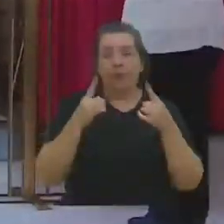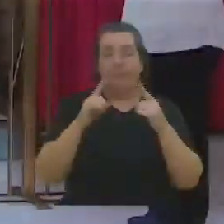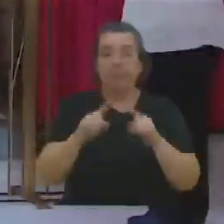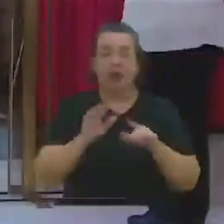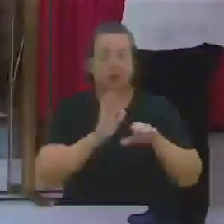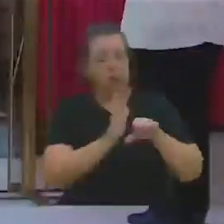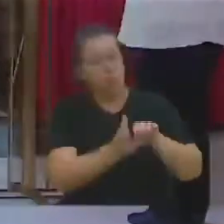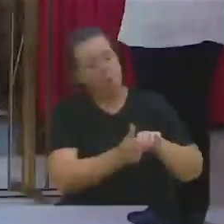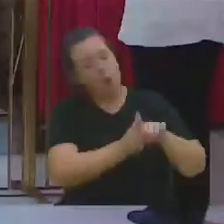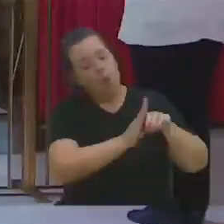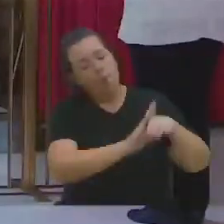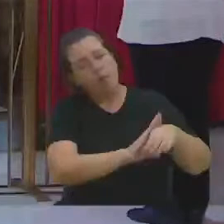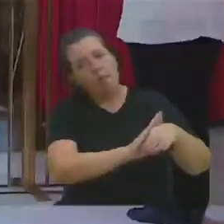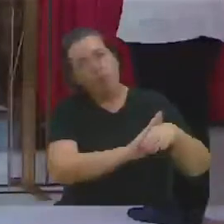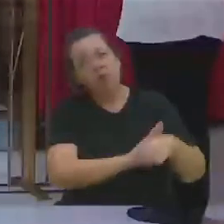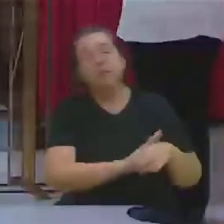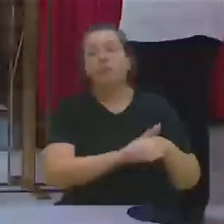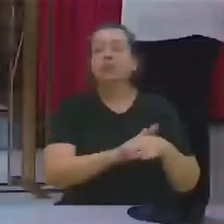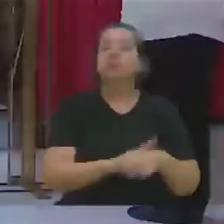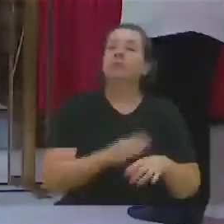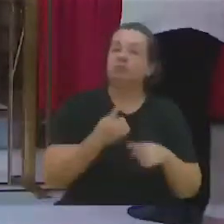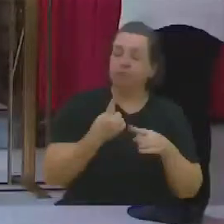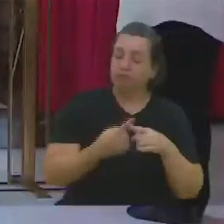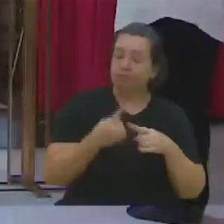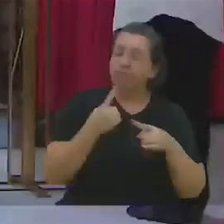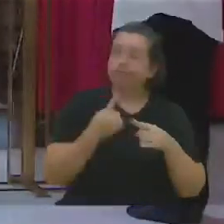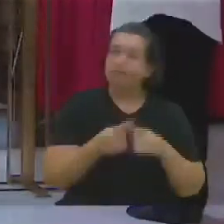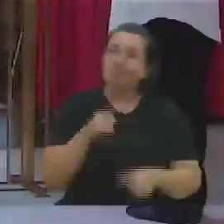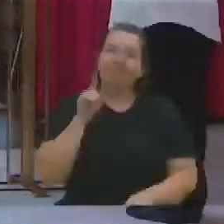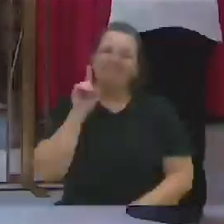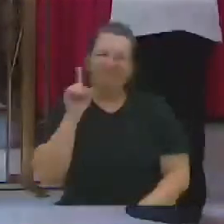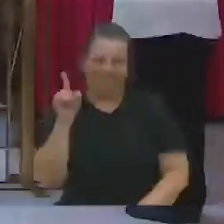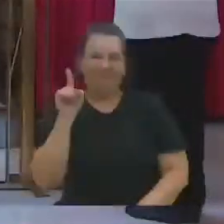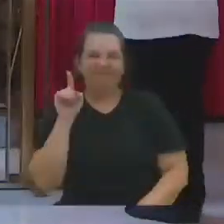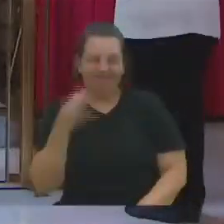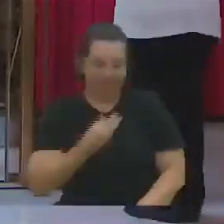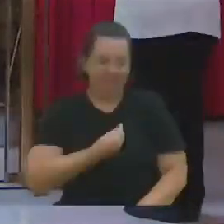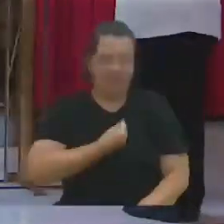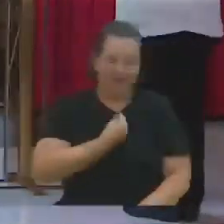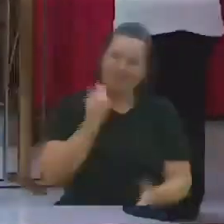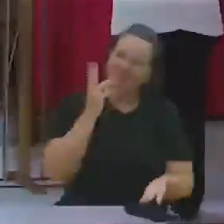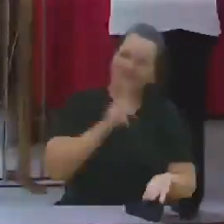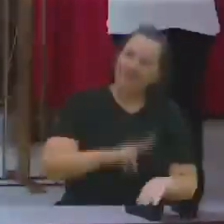pecados, mas o sepulcro vazio está.